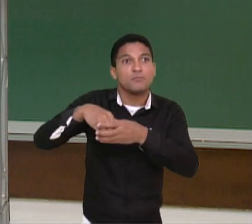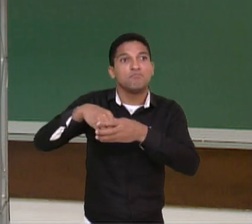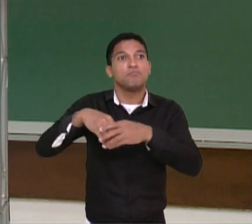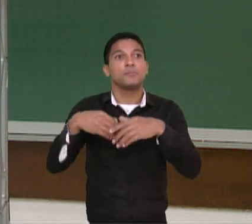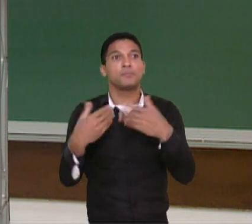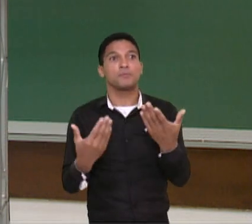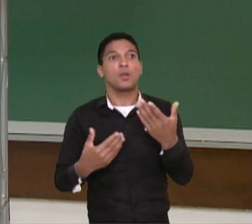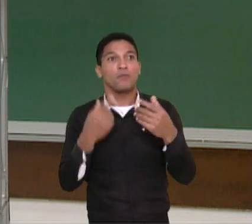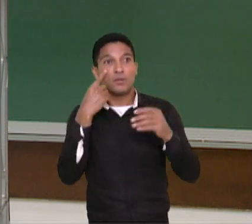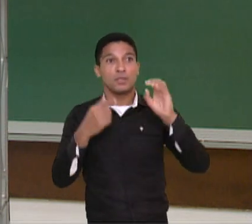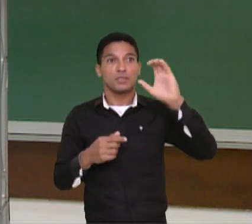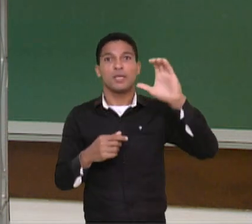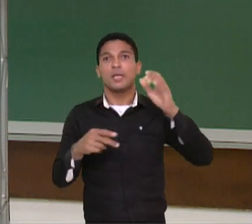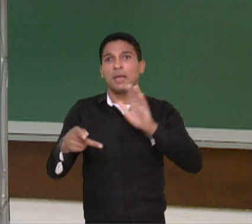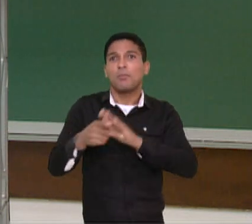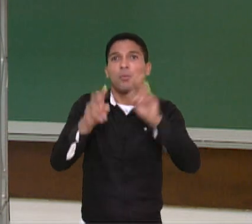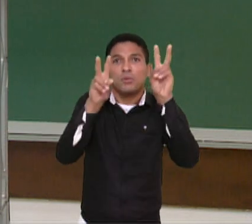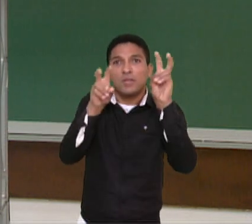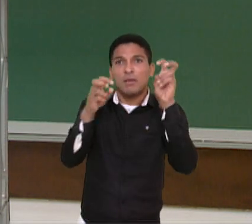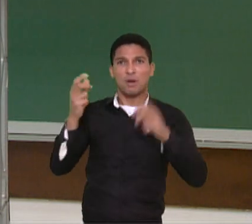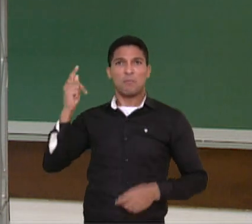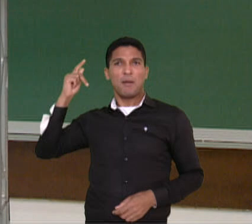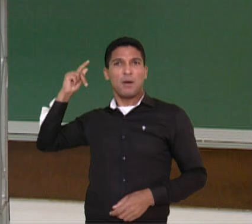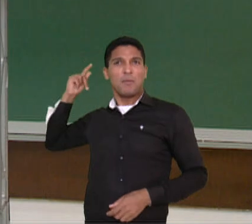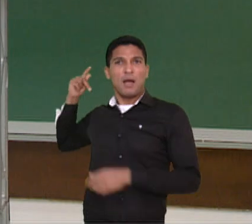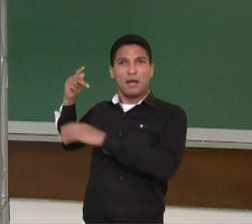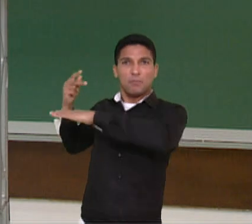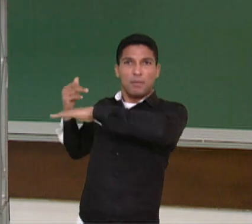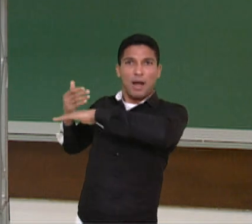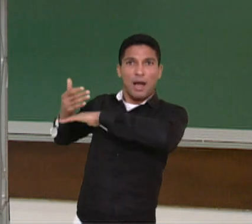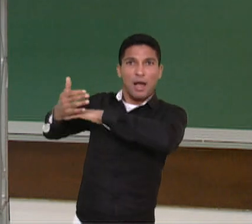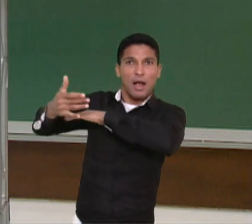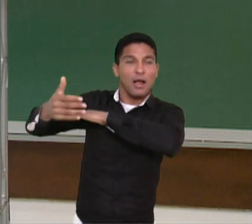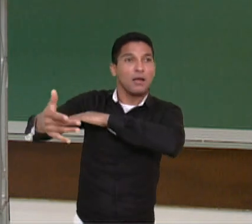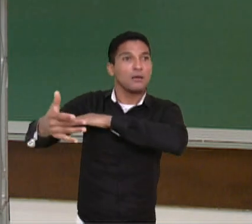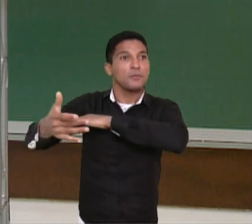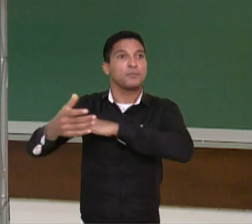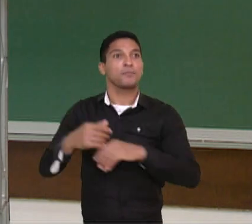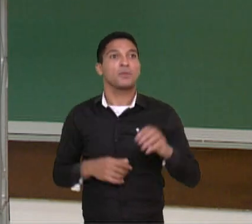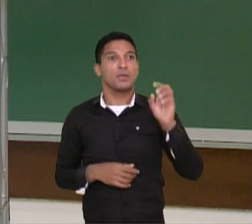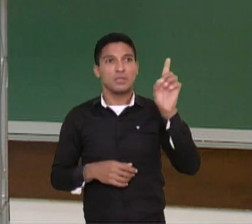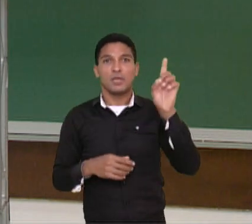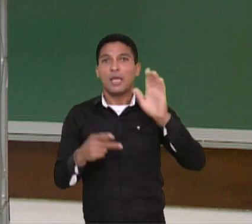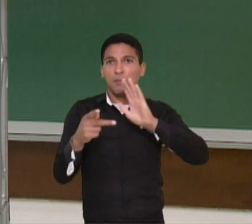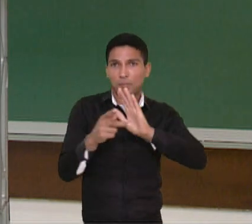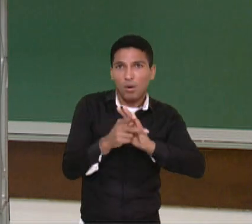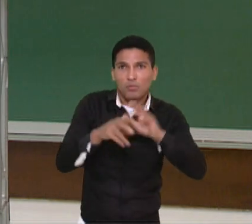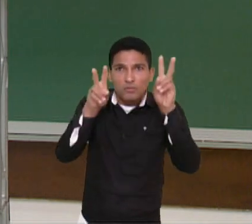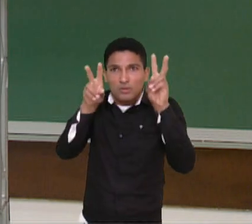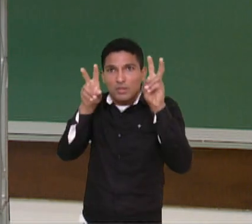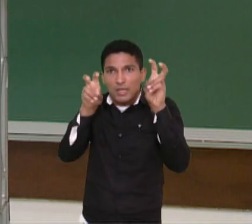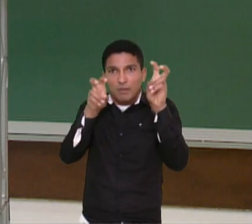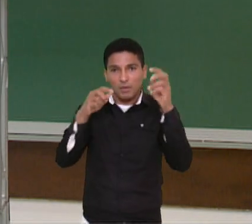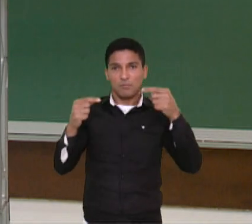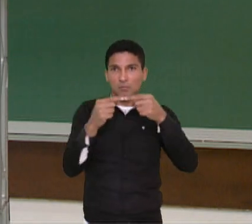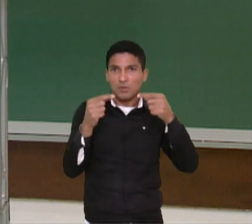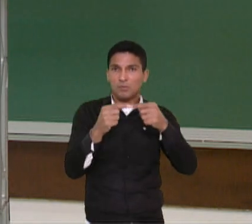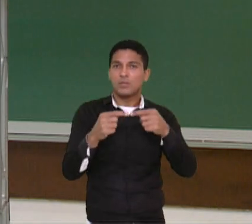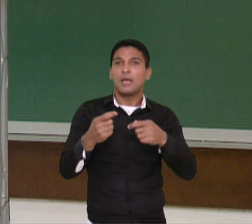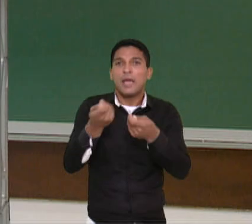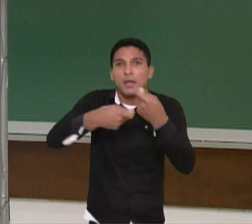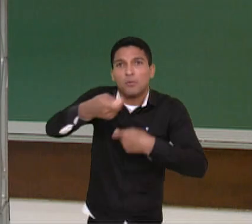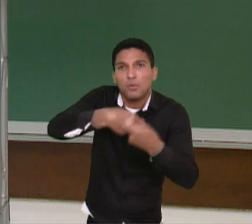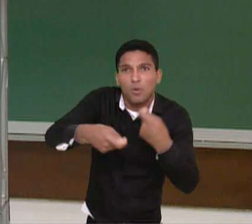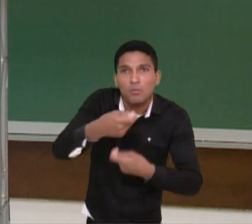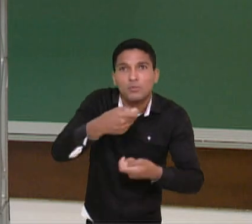E a letra D é um tema econômico, porque está relacionado ao fato da mulher ter que sair para trabalhar. Beleza?